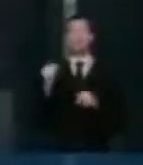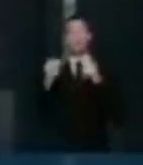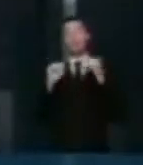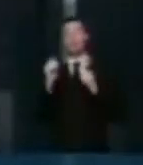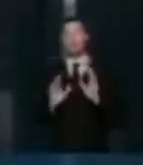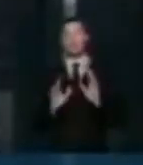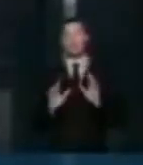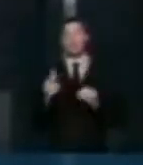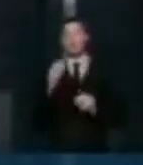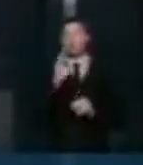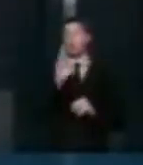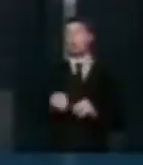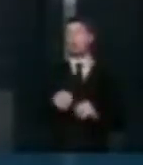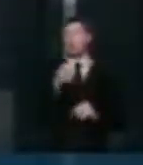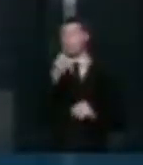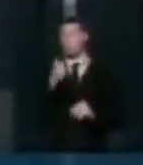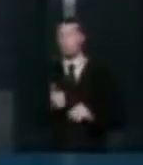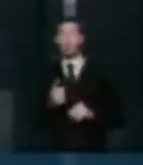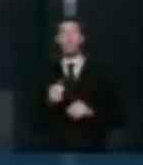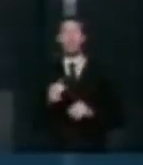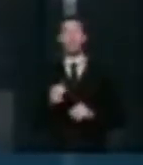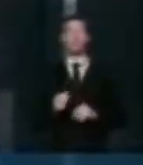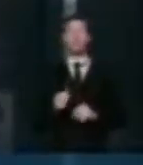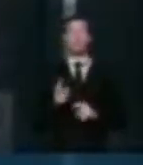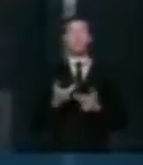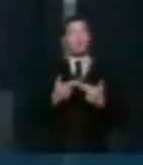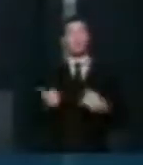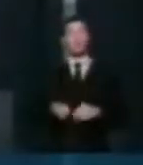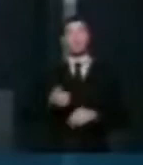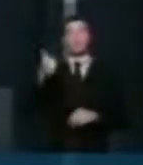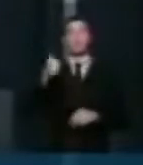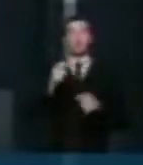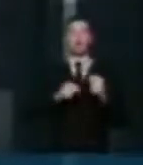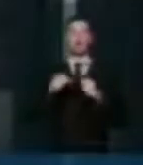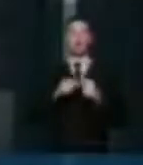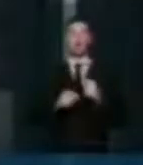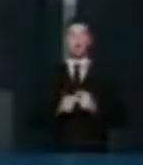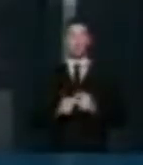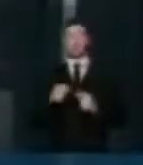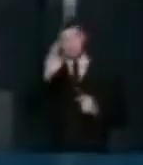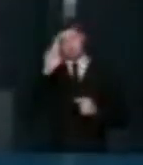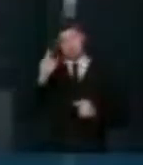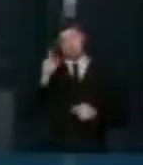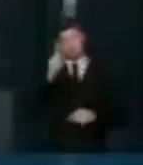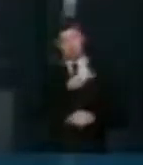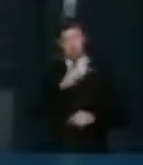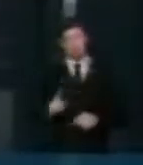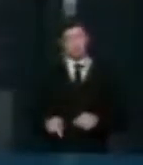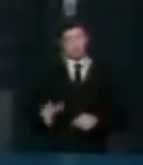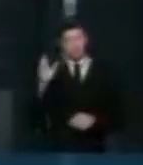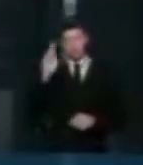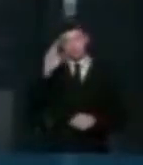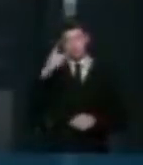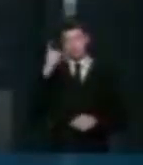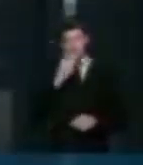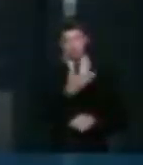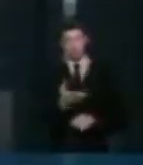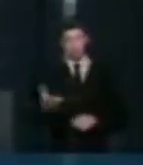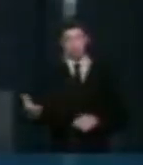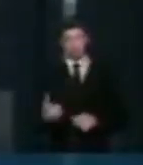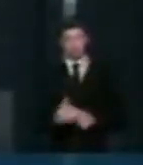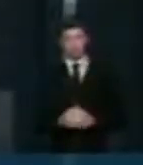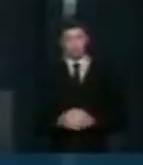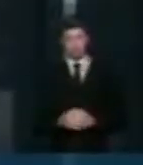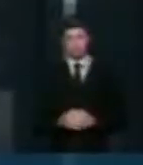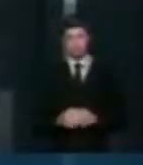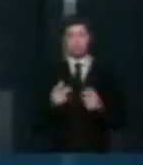sem resultar em melhorias efetivas para a economia nacional. Senhor presidente, senhoras e senhores deputados, conforme o presidente da